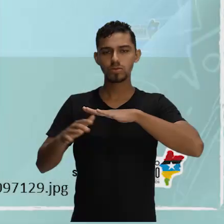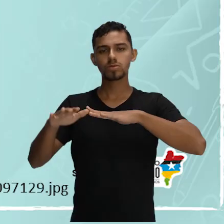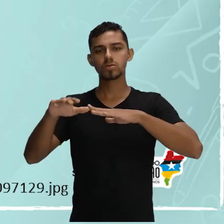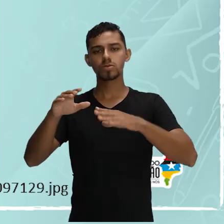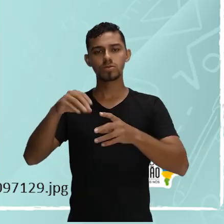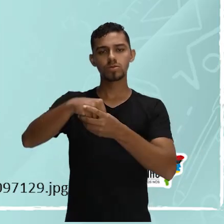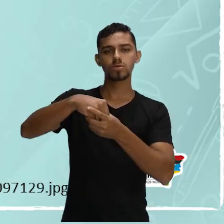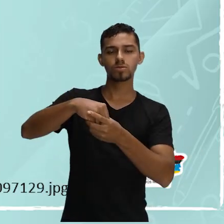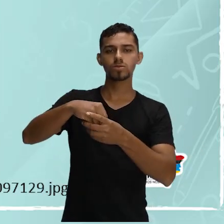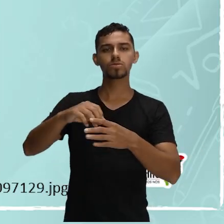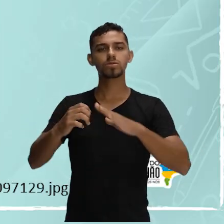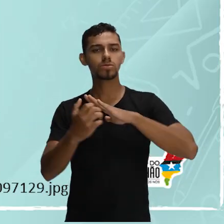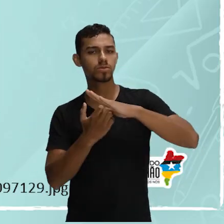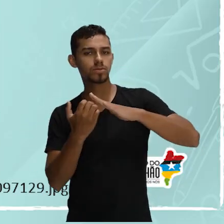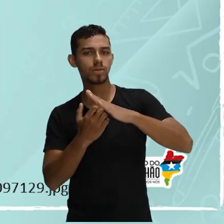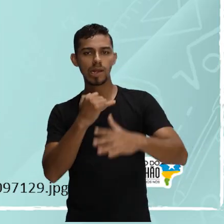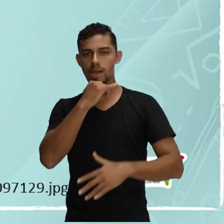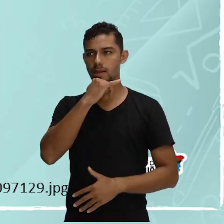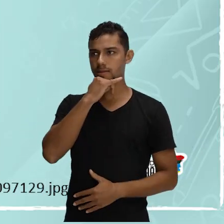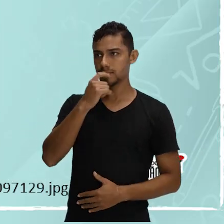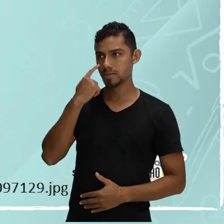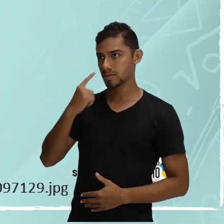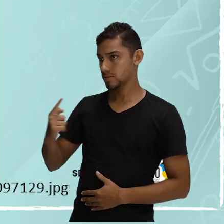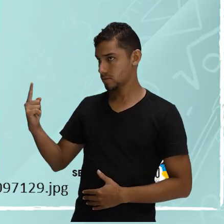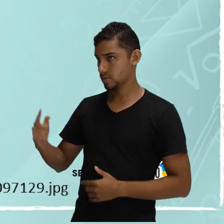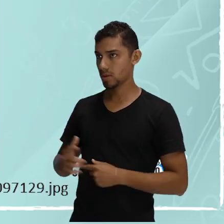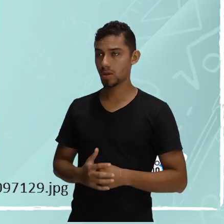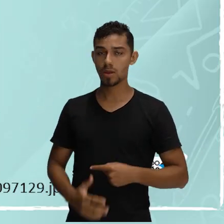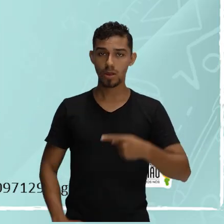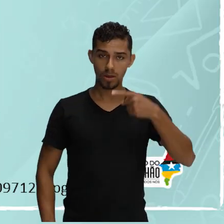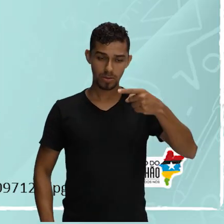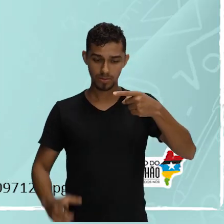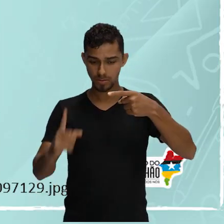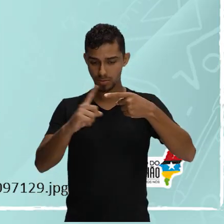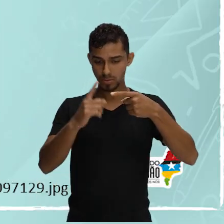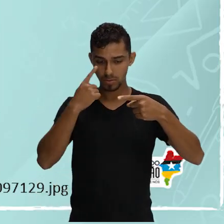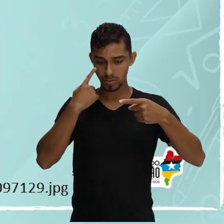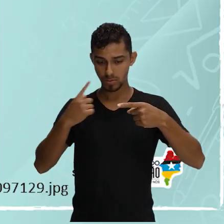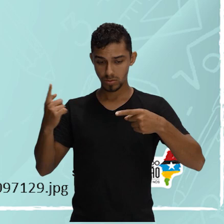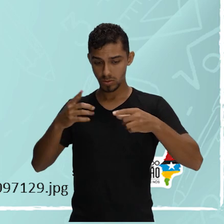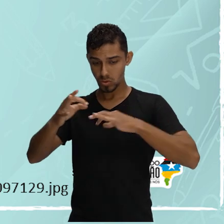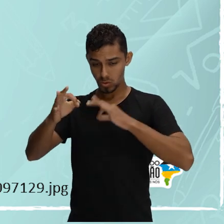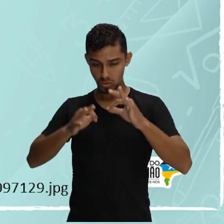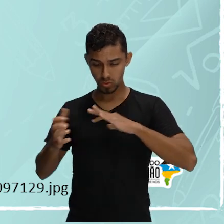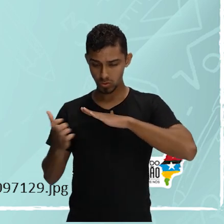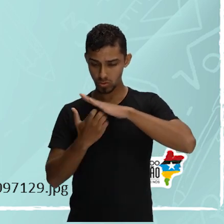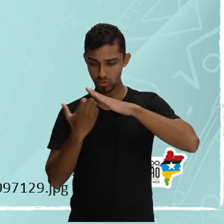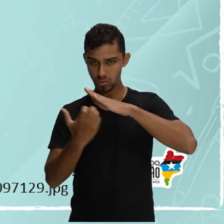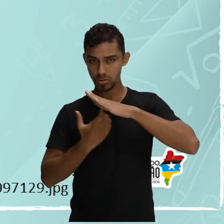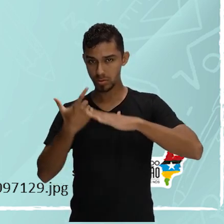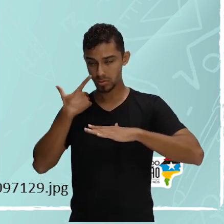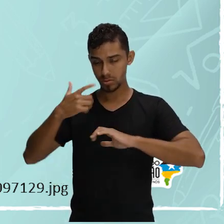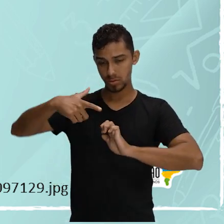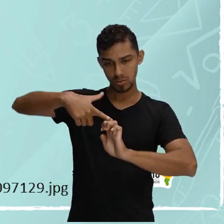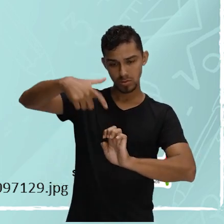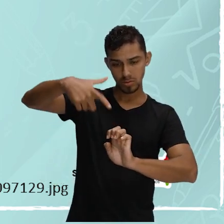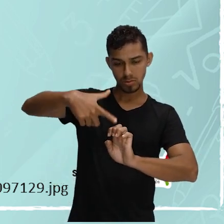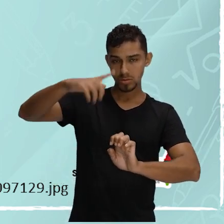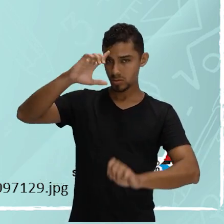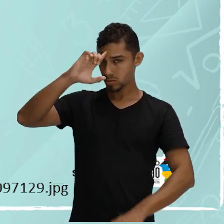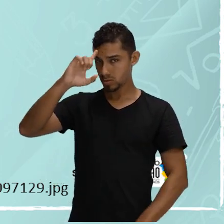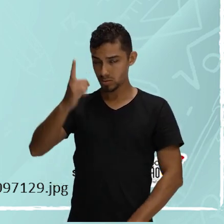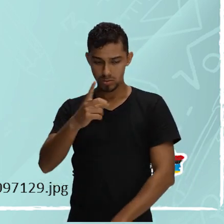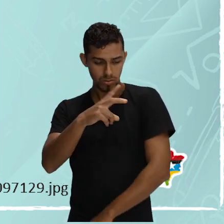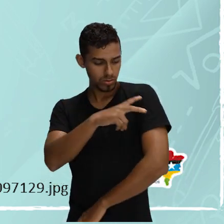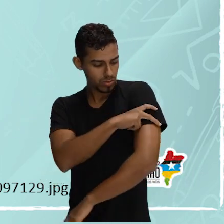estrutura. Ok? Então, olha só esse exemplo aqui, ó. Presta atenção. Você tem aqui uma organização empresarial. Tem lá o chefe,